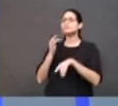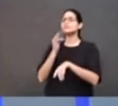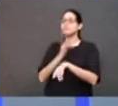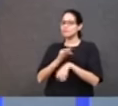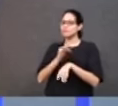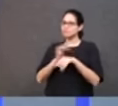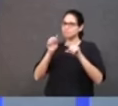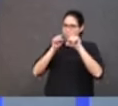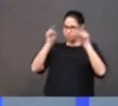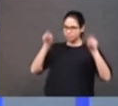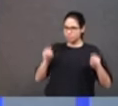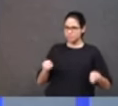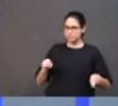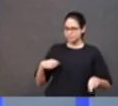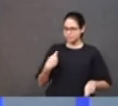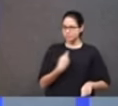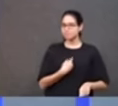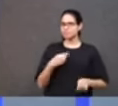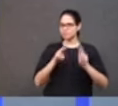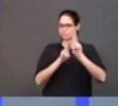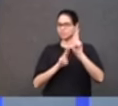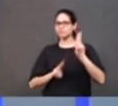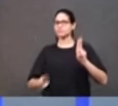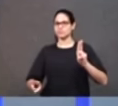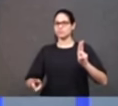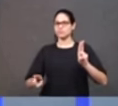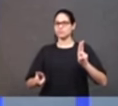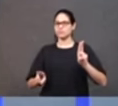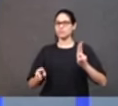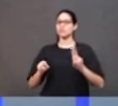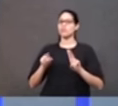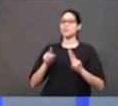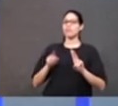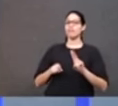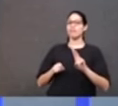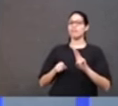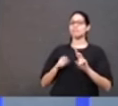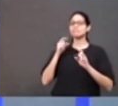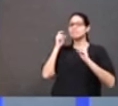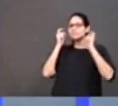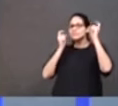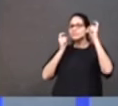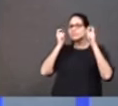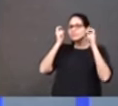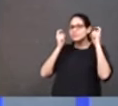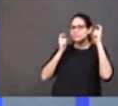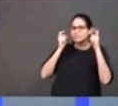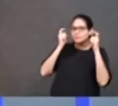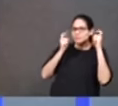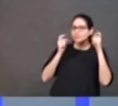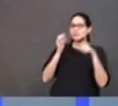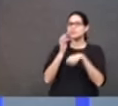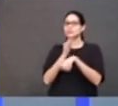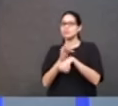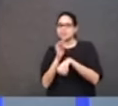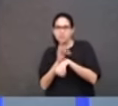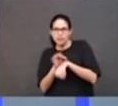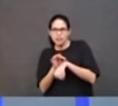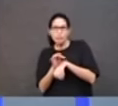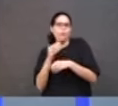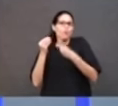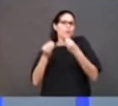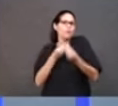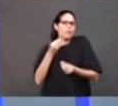nossa instituição no que diz respeito à oportunidade para fazerem cursos de